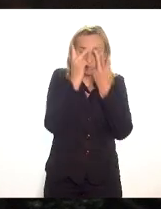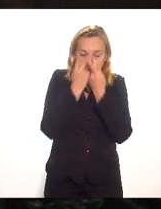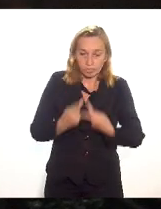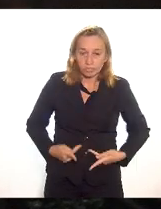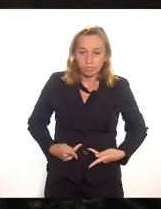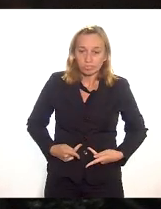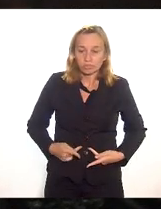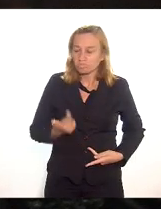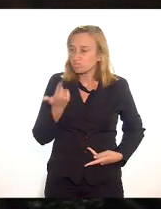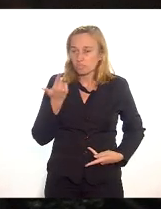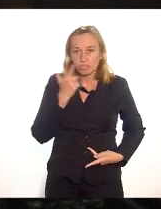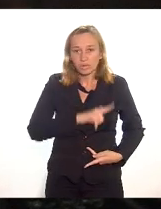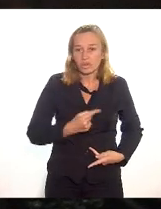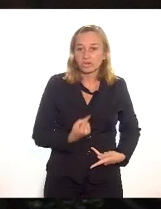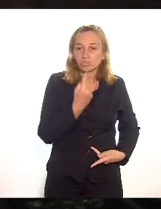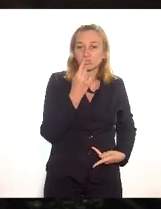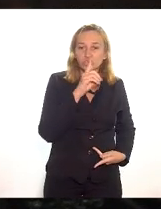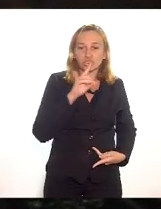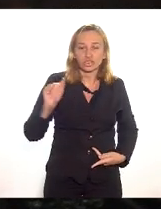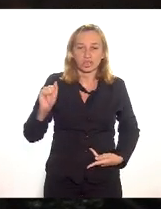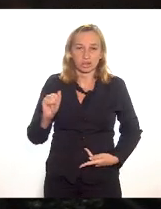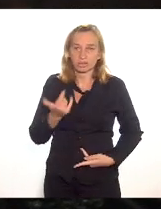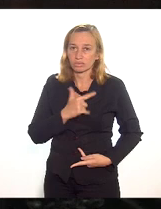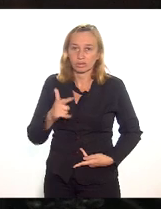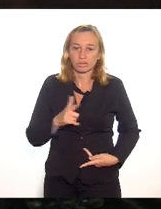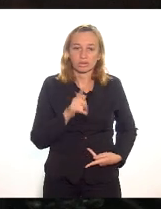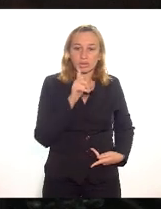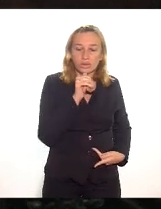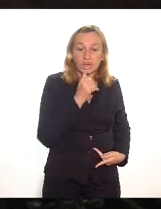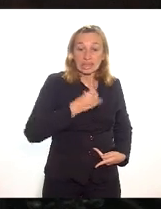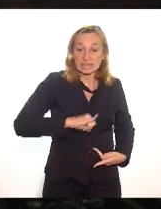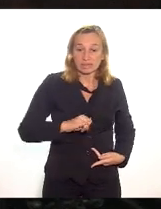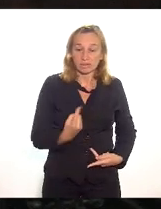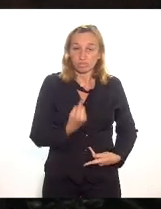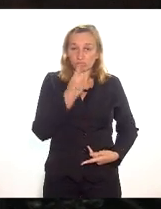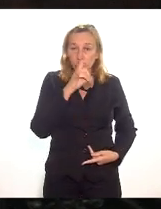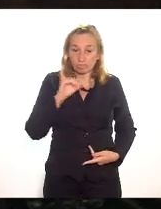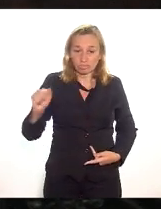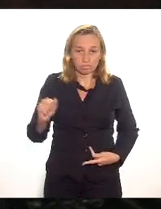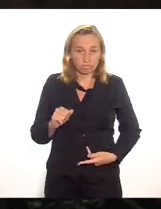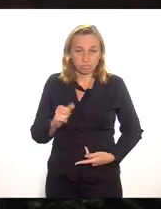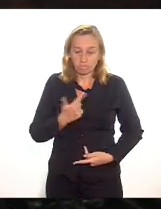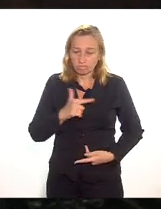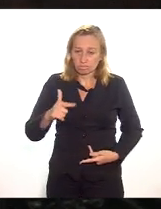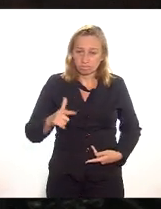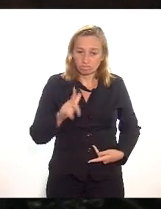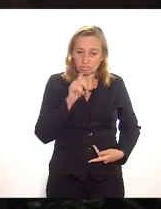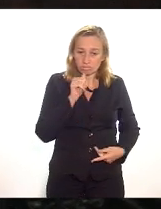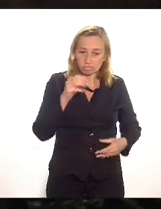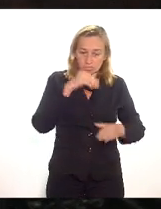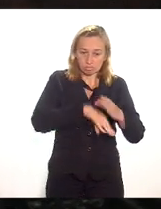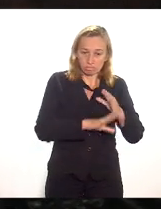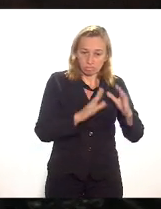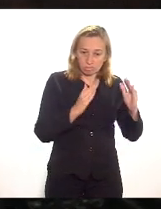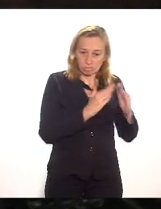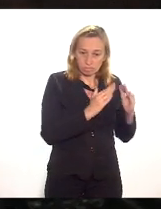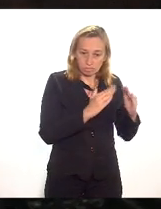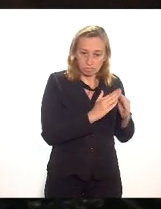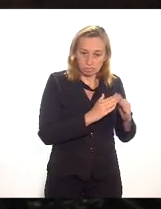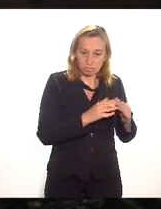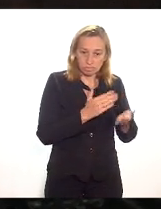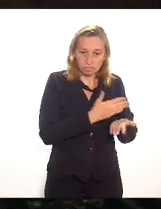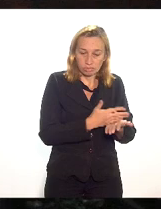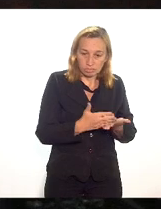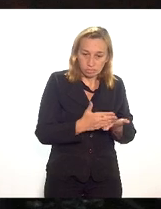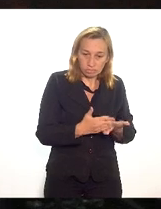ficar um dia sequer, porque a gente sabe que se a gente ficar um dia sequer sem água, dentro de casa a gente começa a brigar com a nossa família,